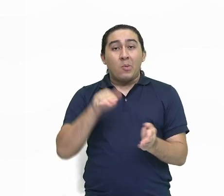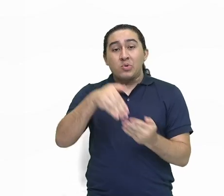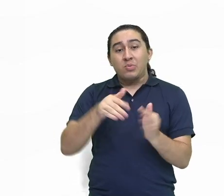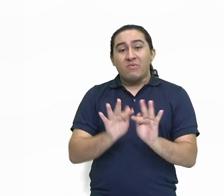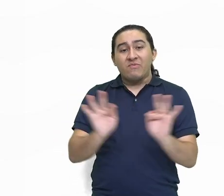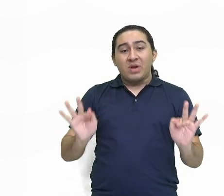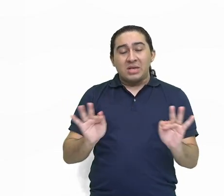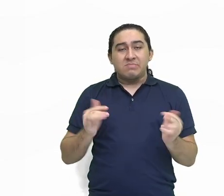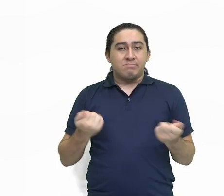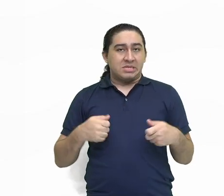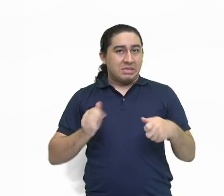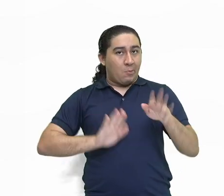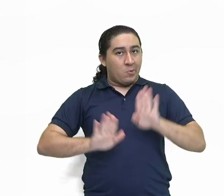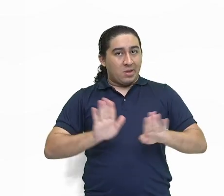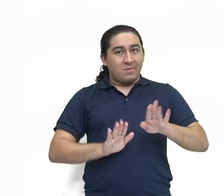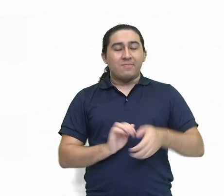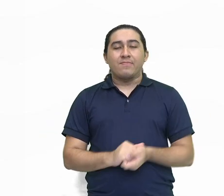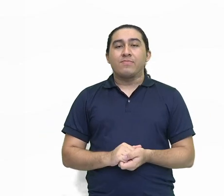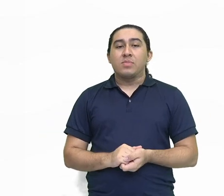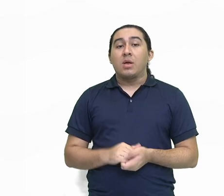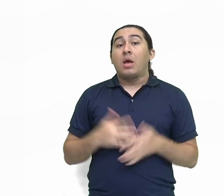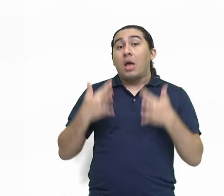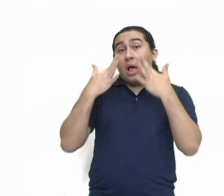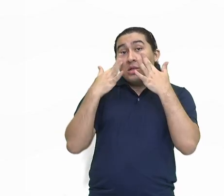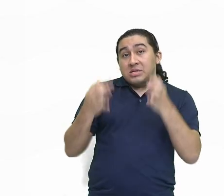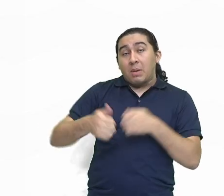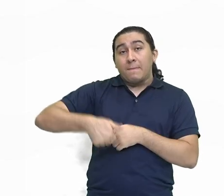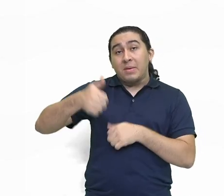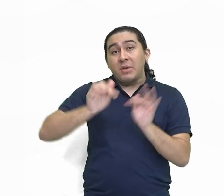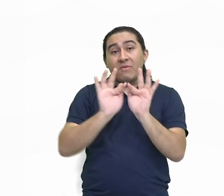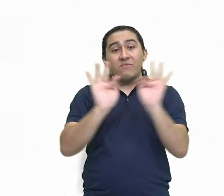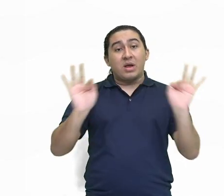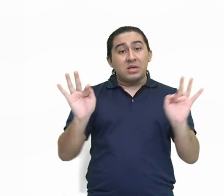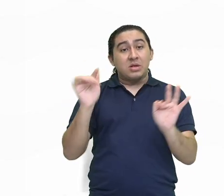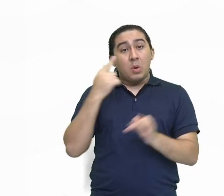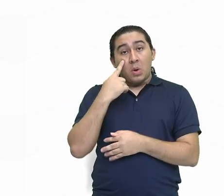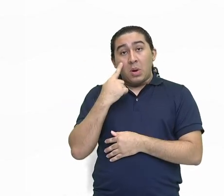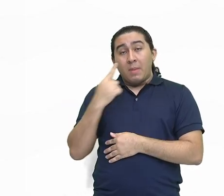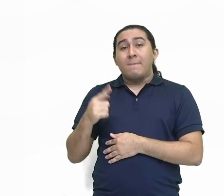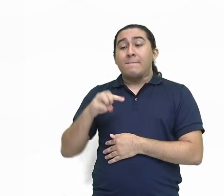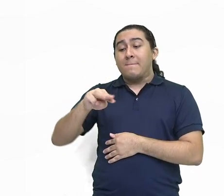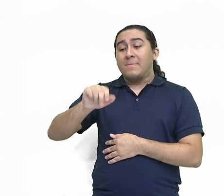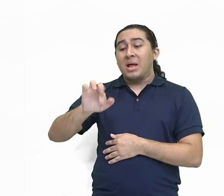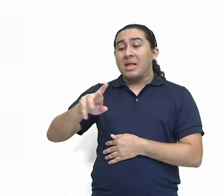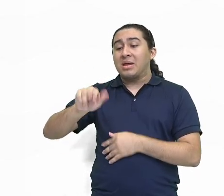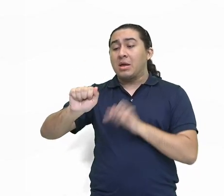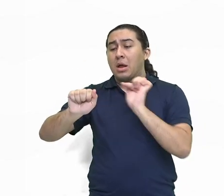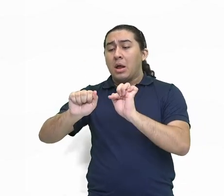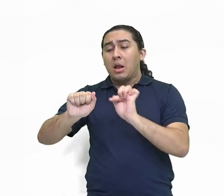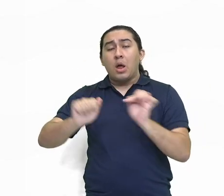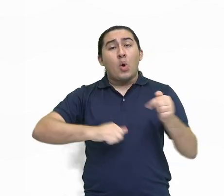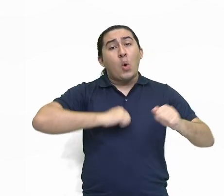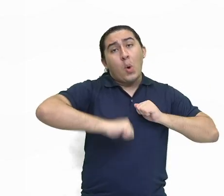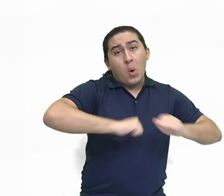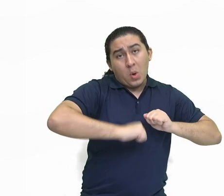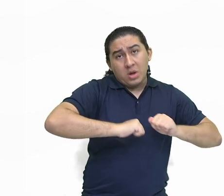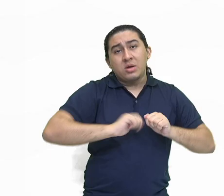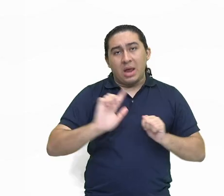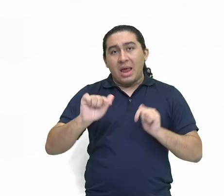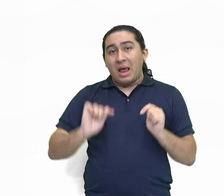voltar para a primeira e perceber que ali há uma ação de Maria. Maria corre, ação, certo,